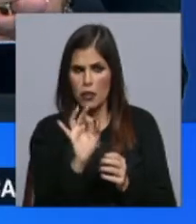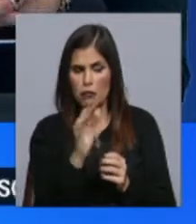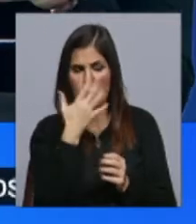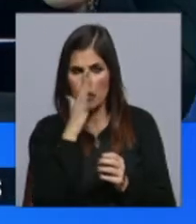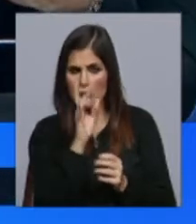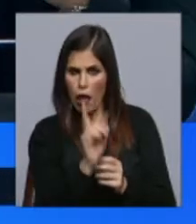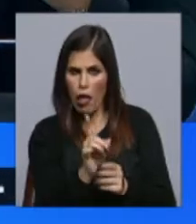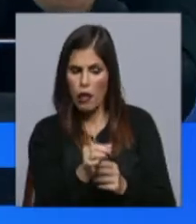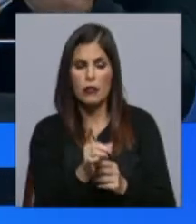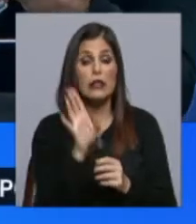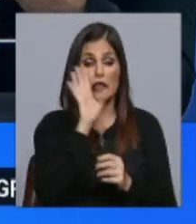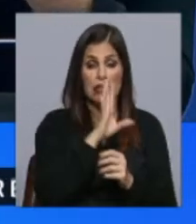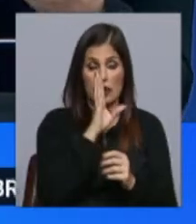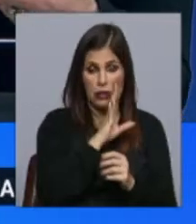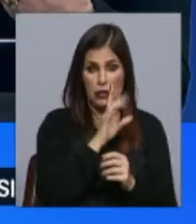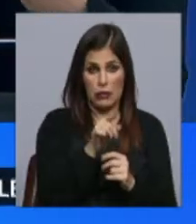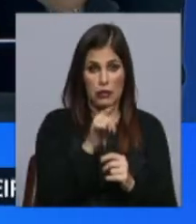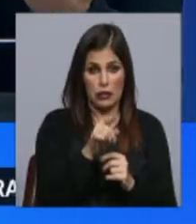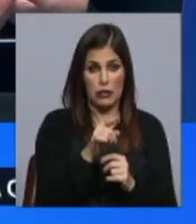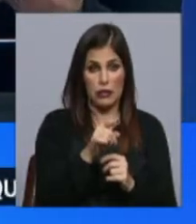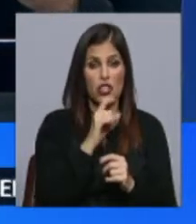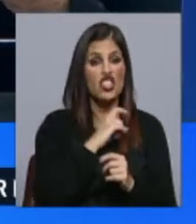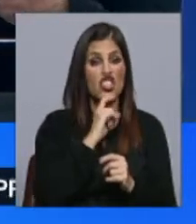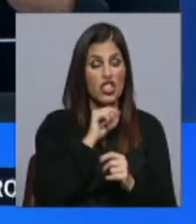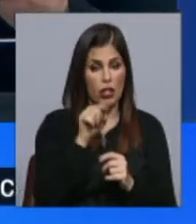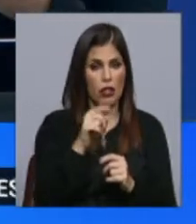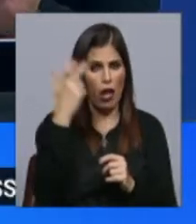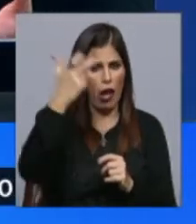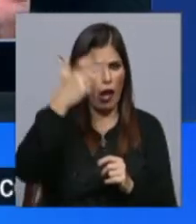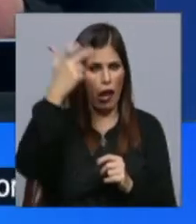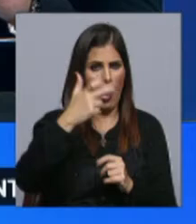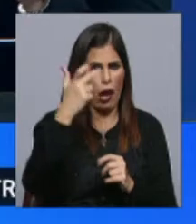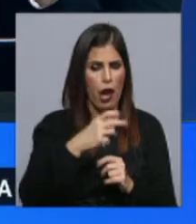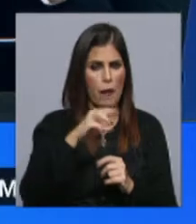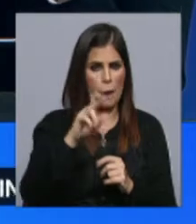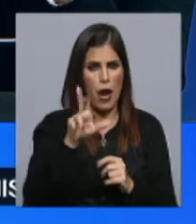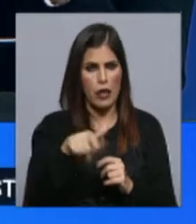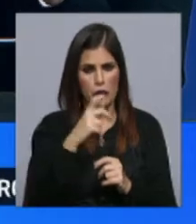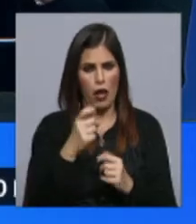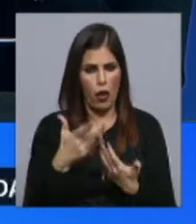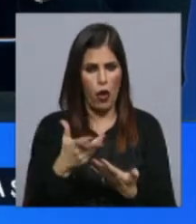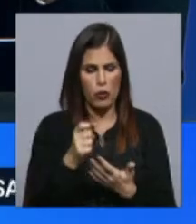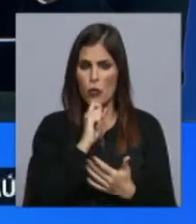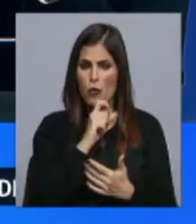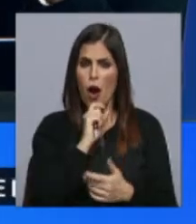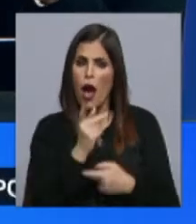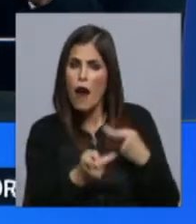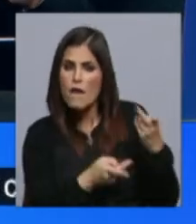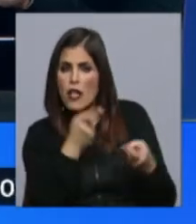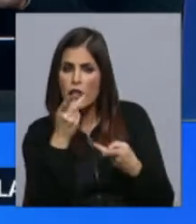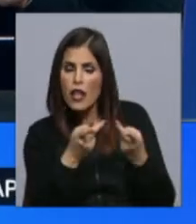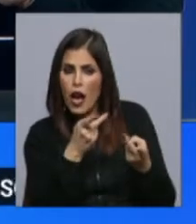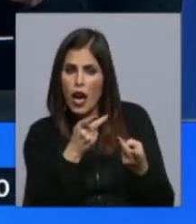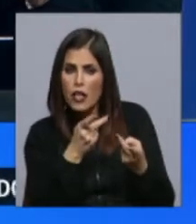seguinte: se estes glaciares ainda se conservam precisamente no Marte atual, será que, analisando a distribuição das